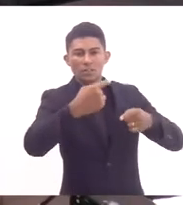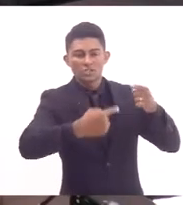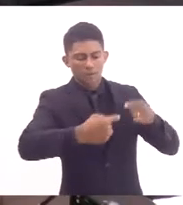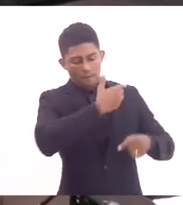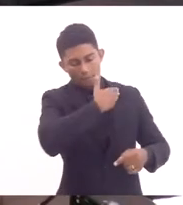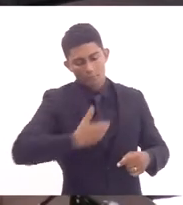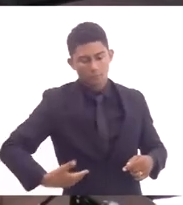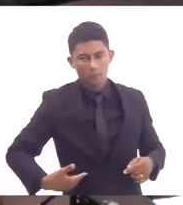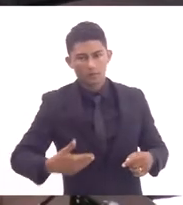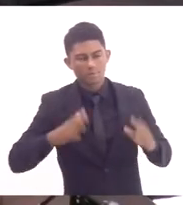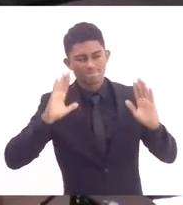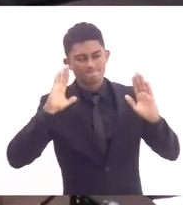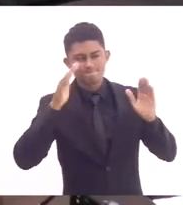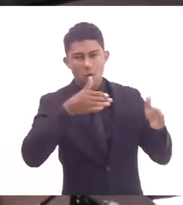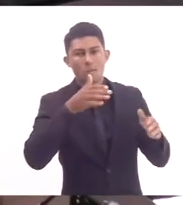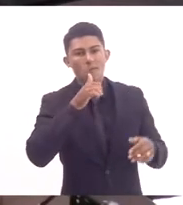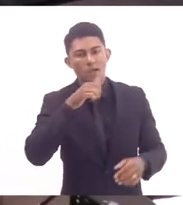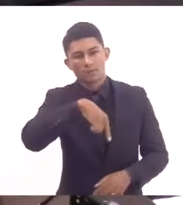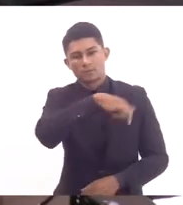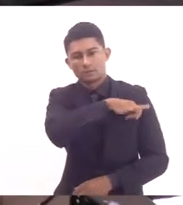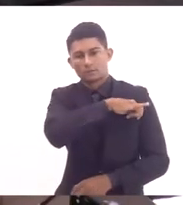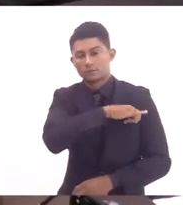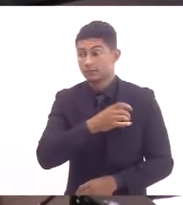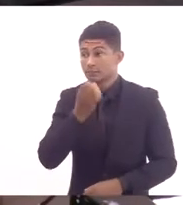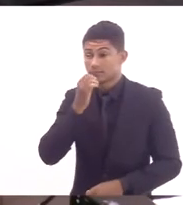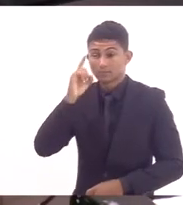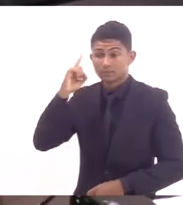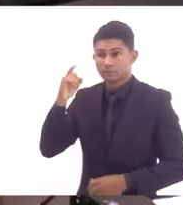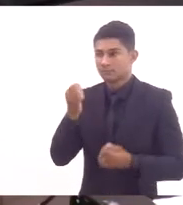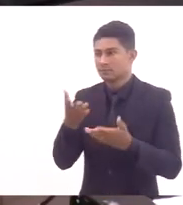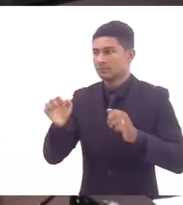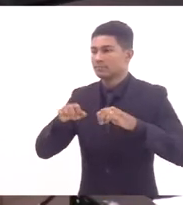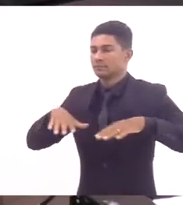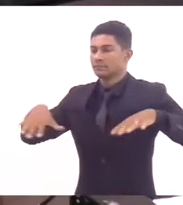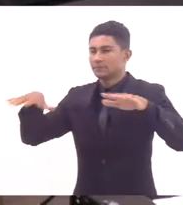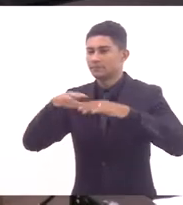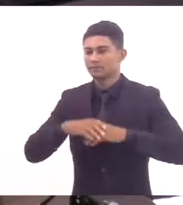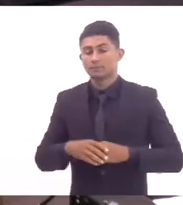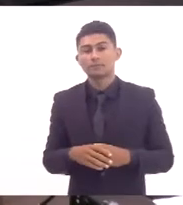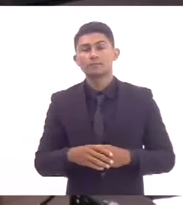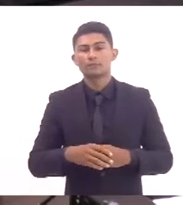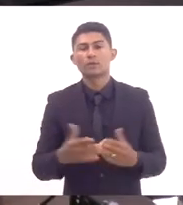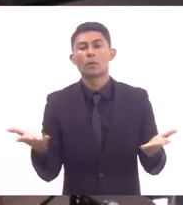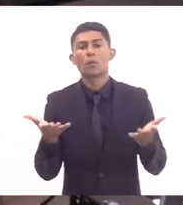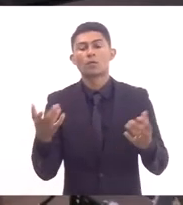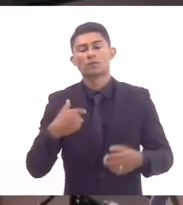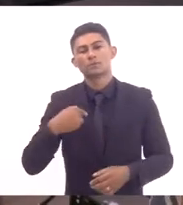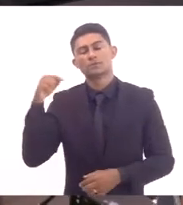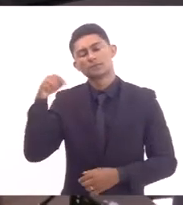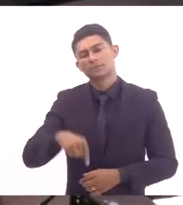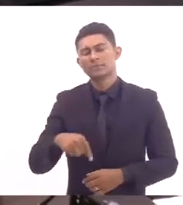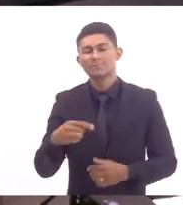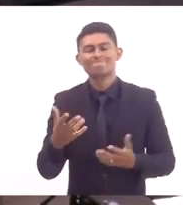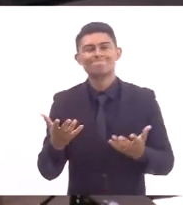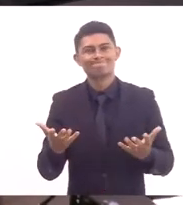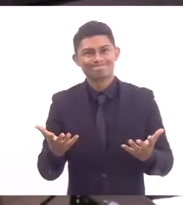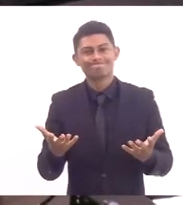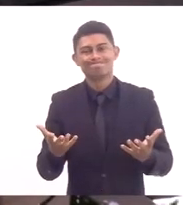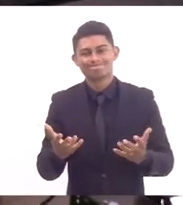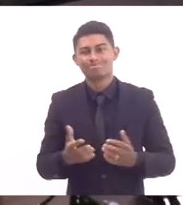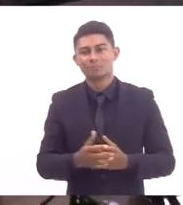do Rio de Janeiro Bom dia a todas e todos é até que hoje é é